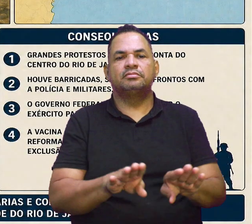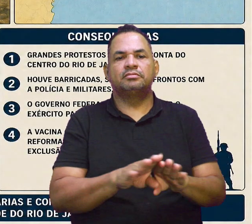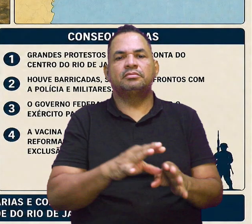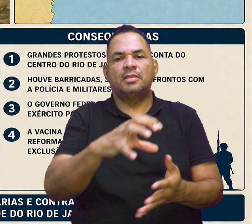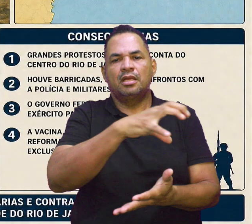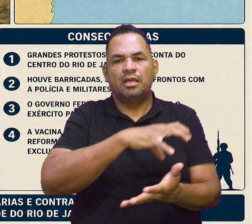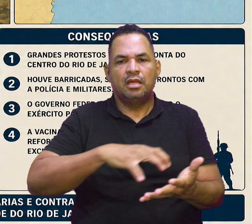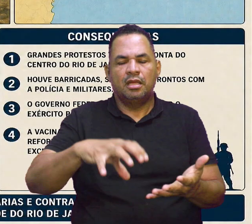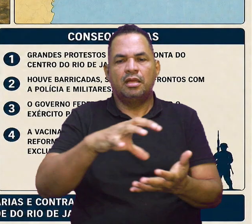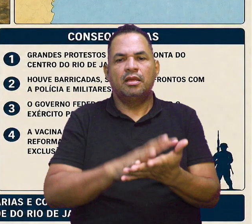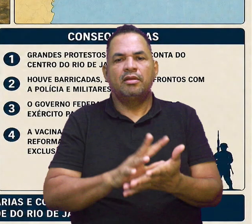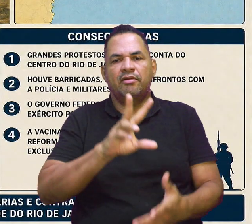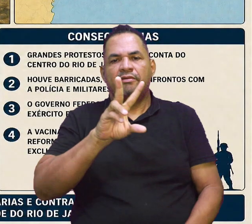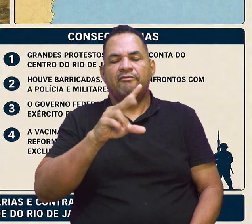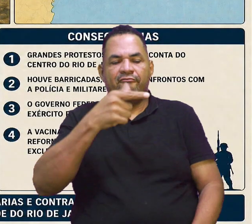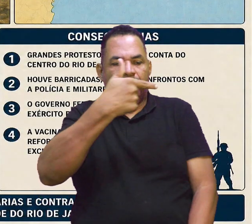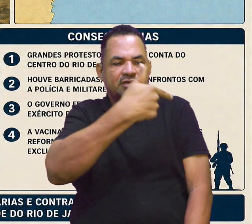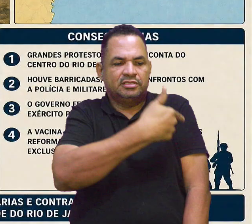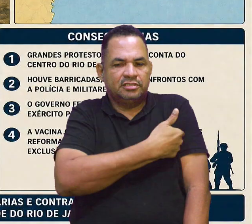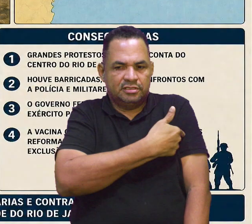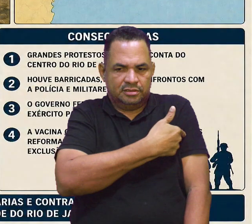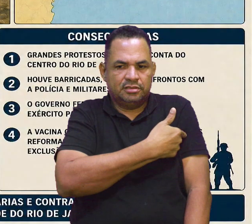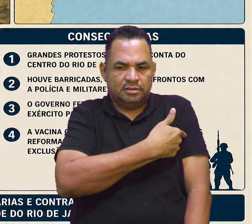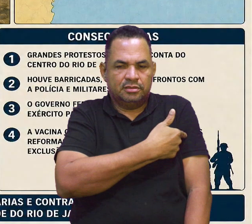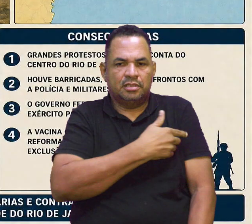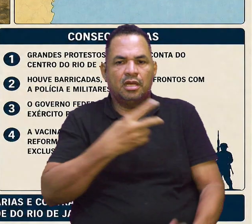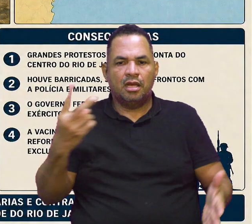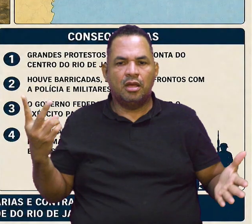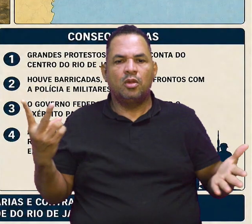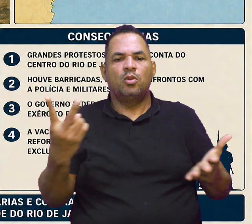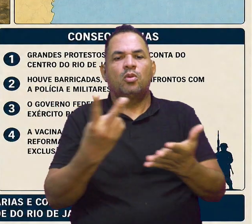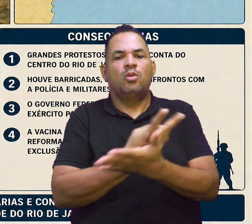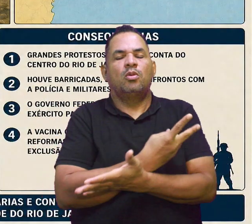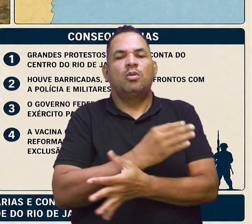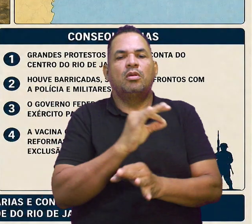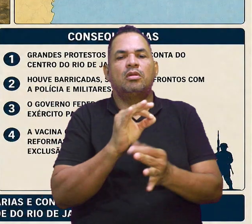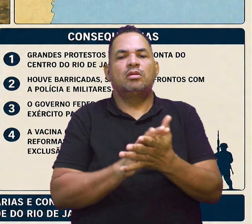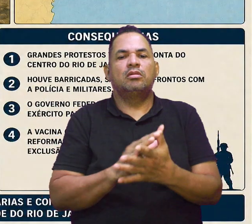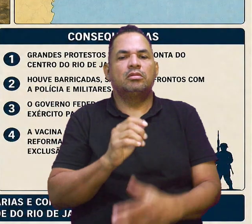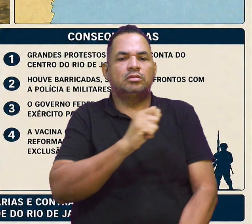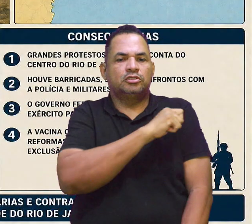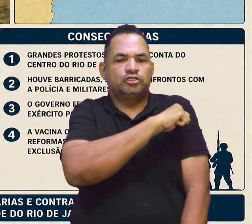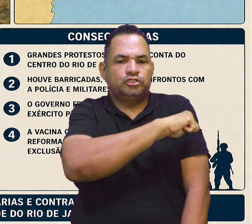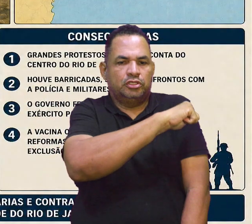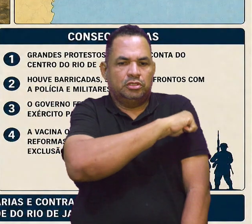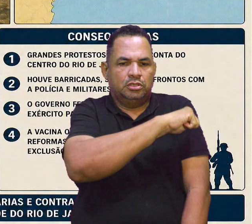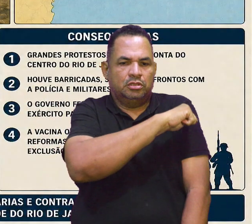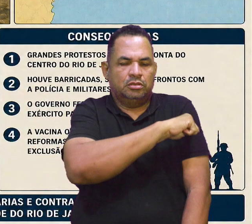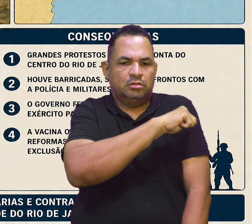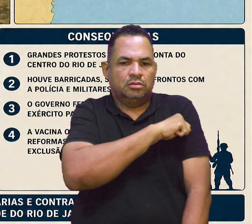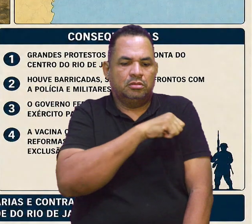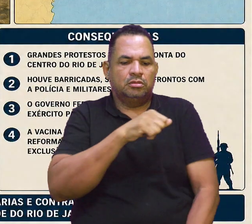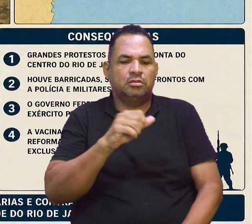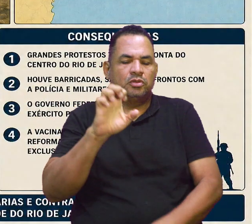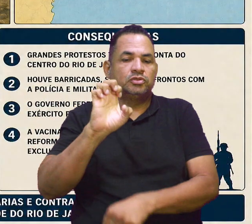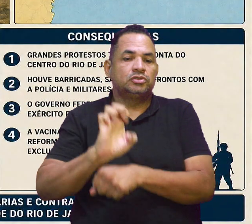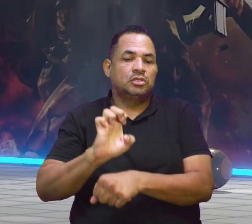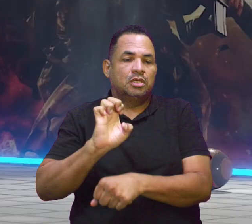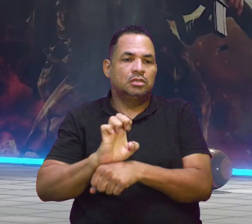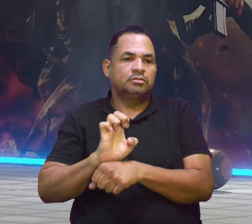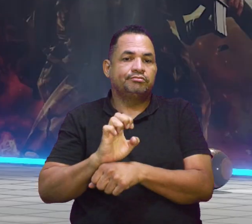da vacina que vai acontecer no Rio de Janeiro. Então, presta bem